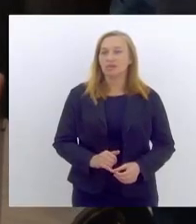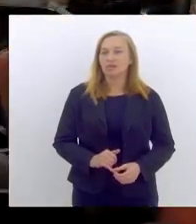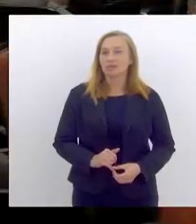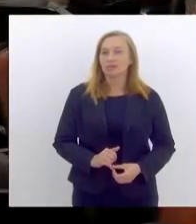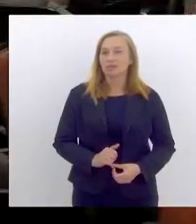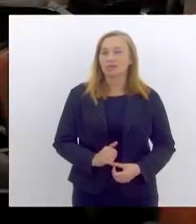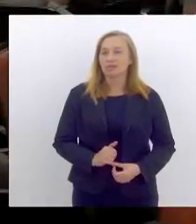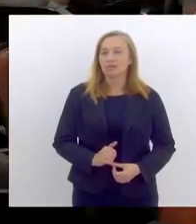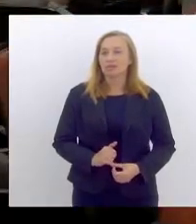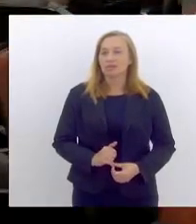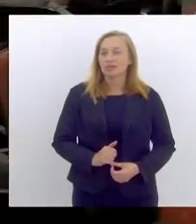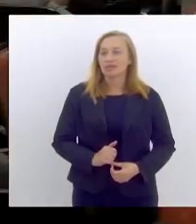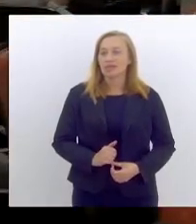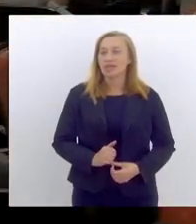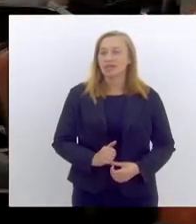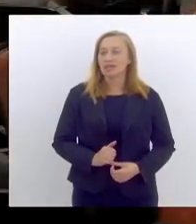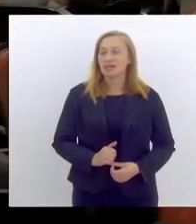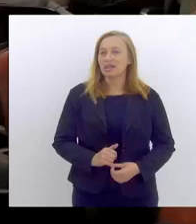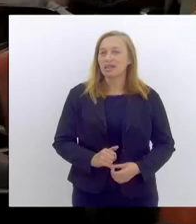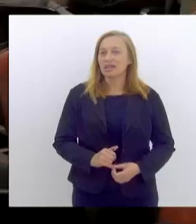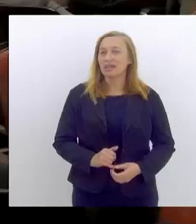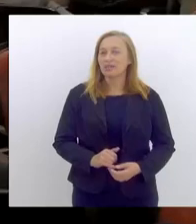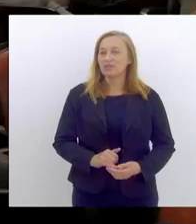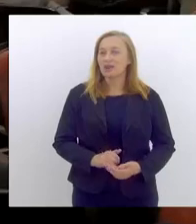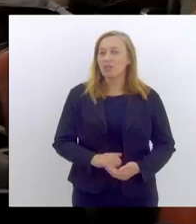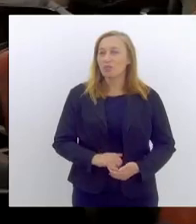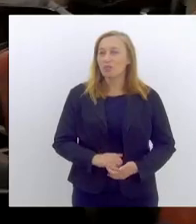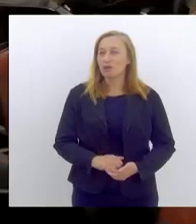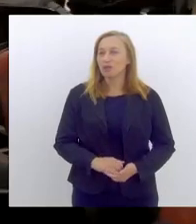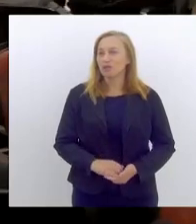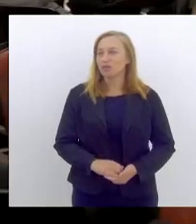Deputado Jari.